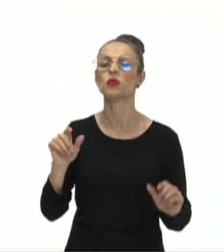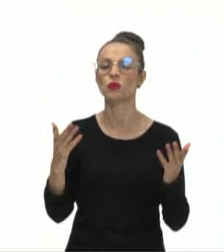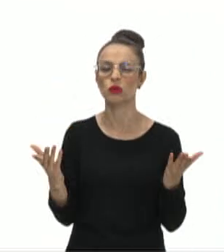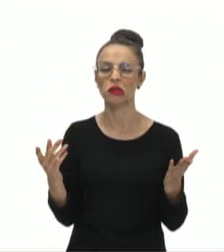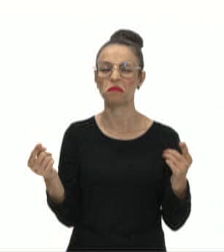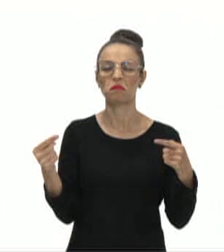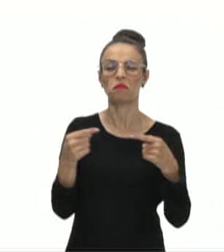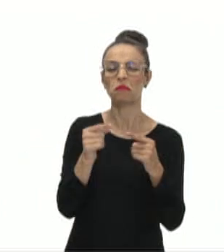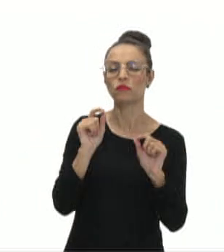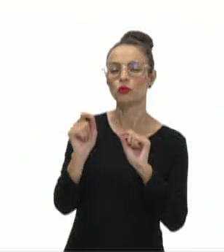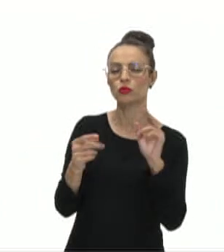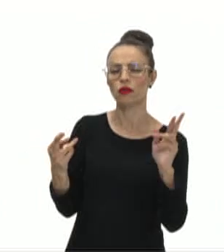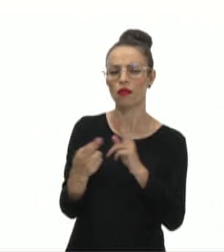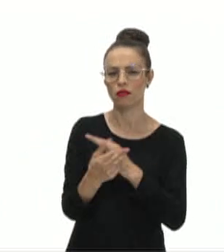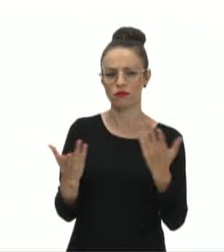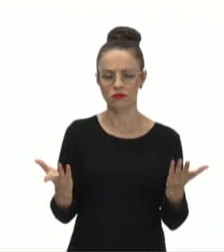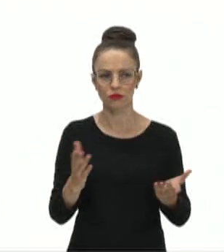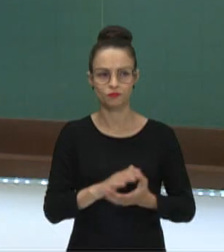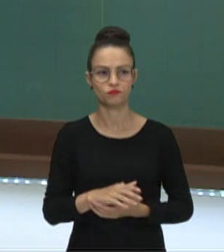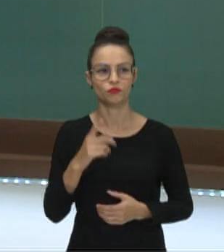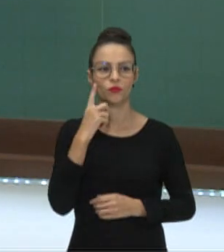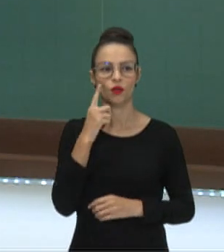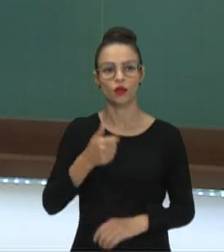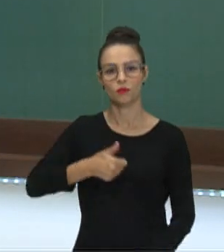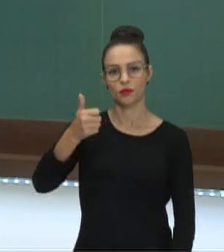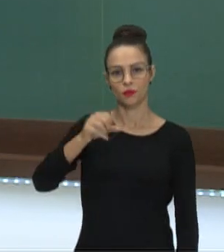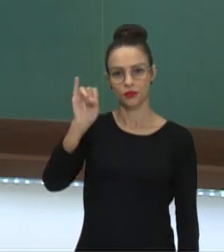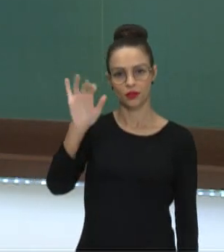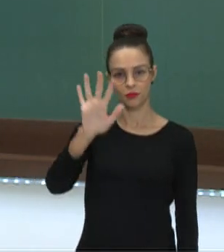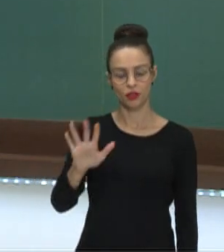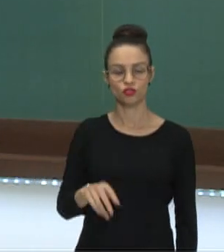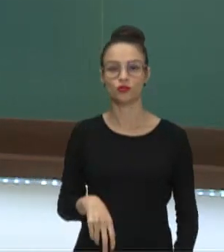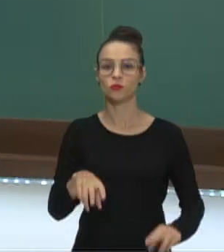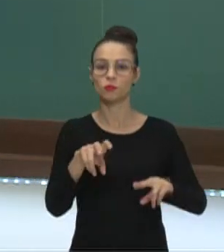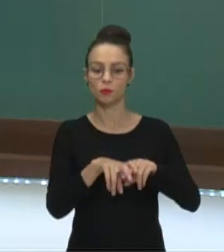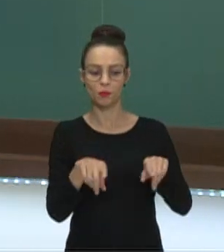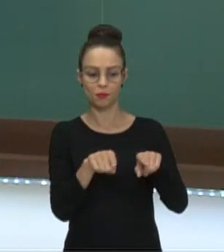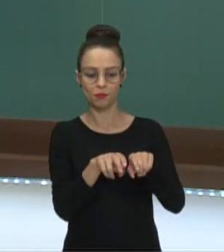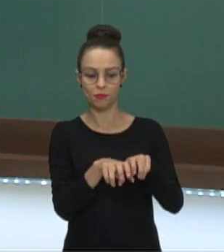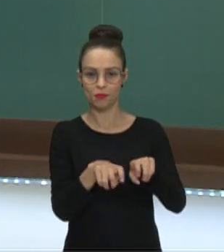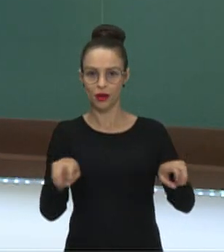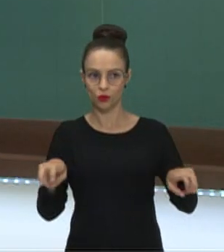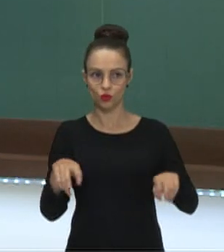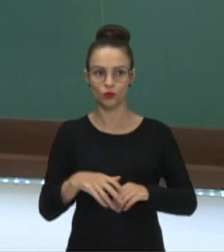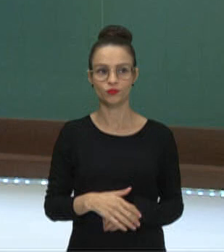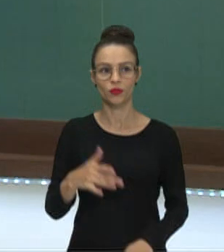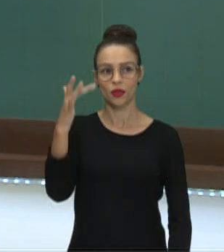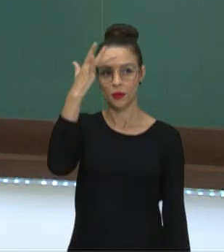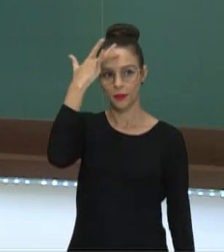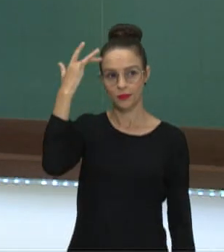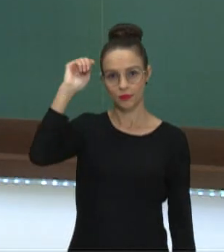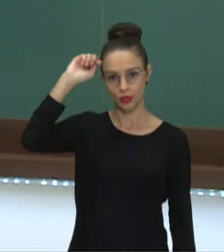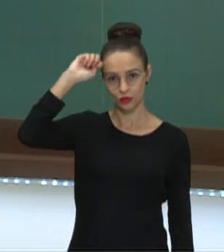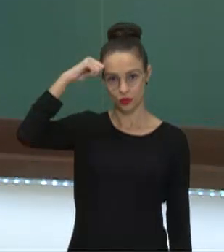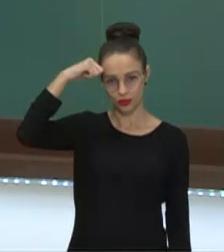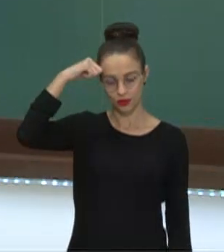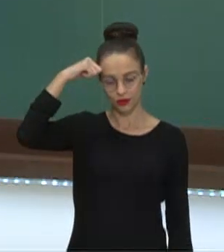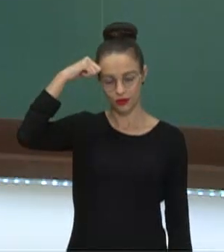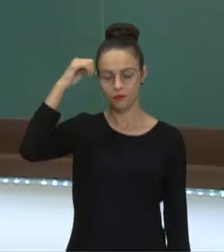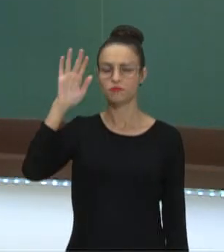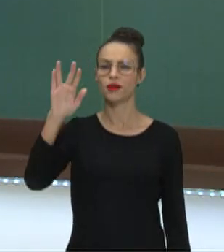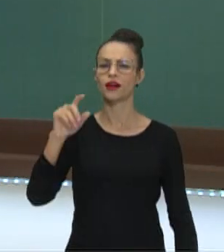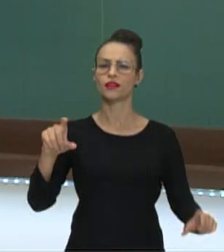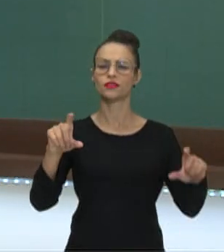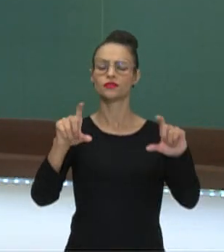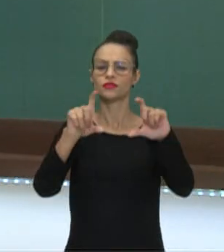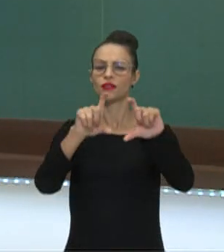com o outro? Então olha lá. Aqui nessa primeira imagem eu tenho um banco, tem uma pessoa negra sentada, mas tem